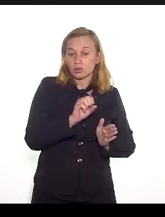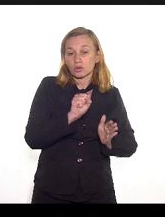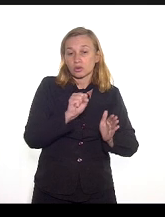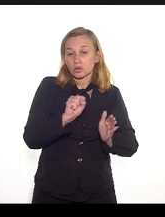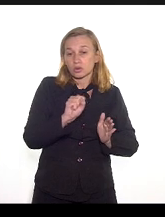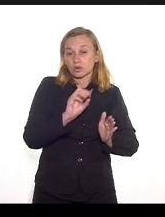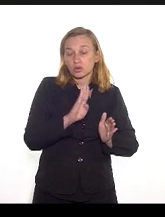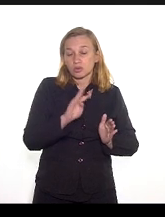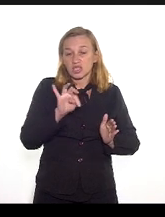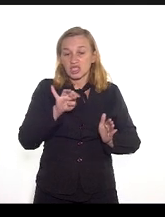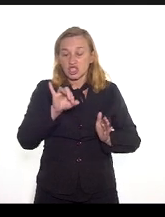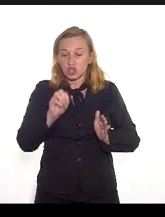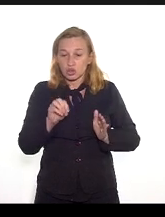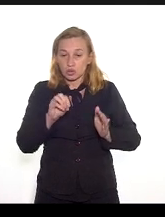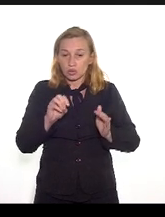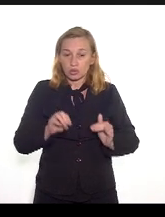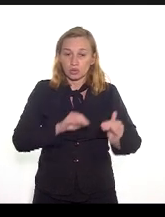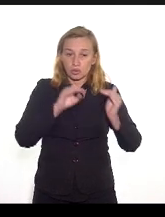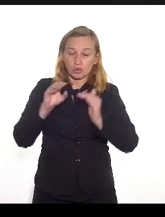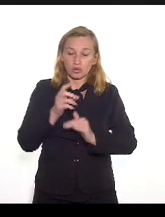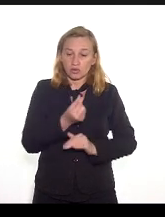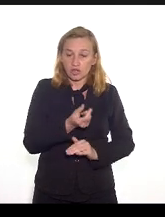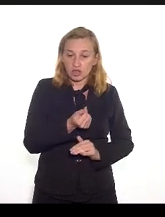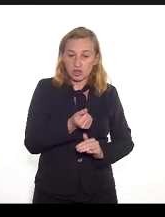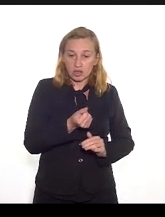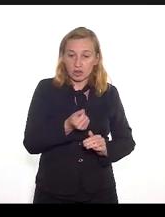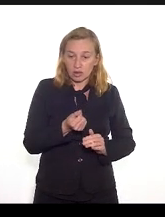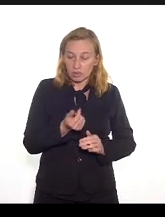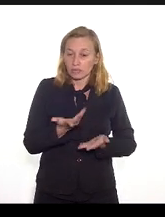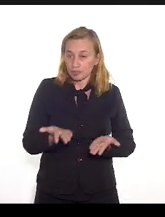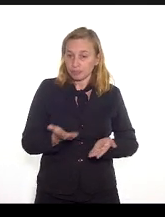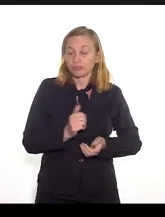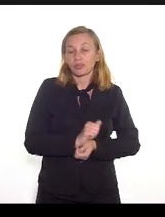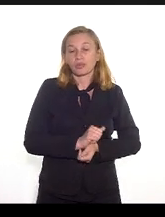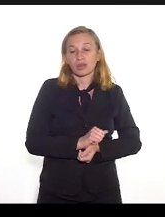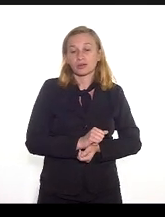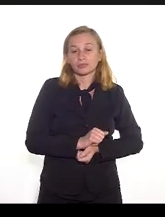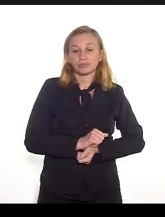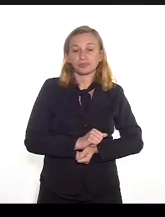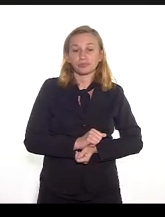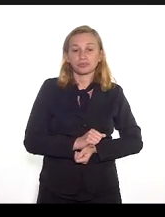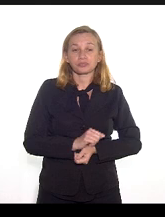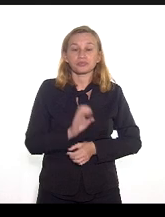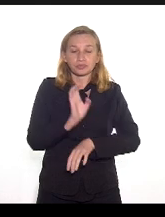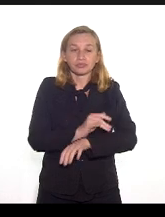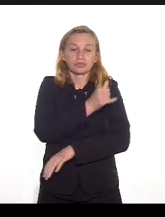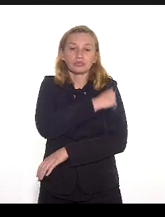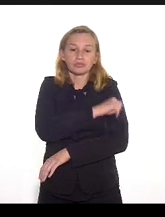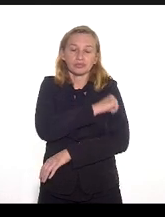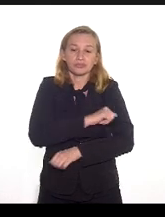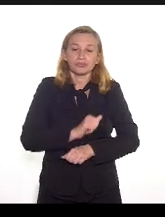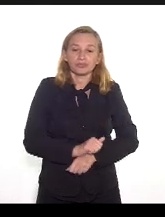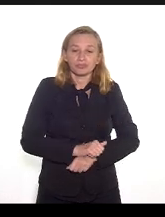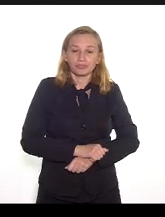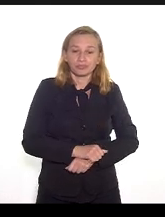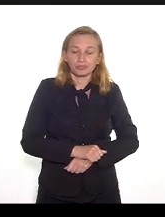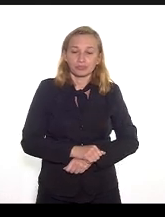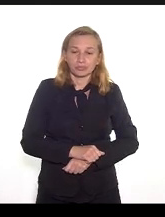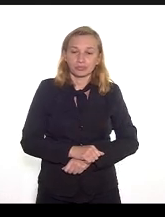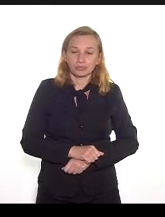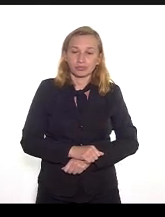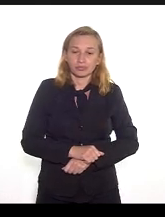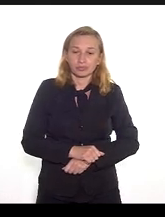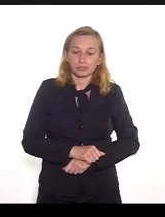muito efetivos na geração de maiores externalidades aqui para o estado do Rio de Janeiro, né?